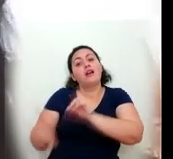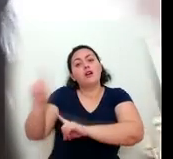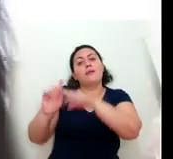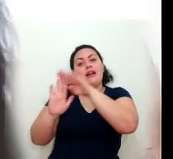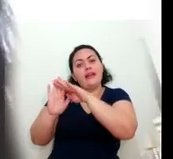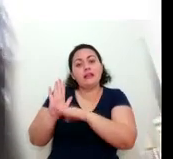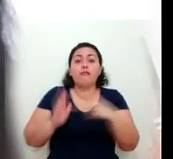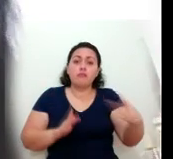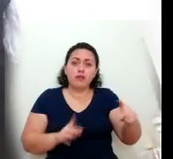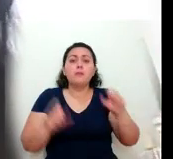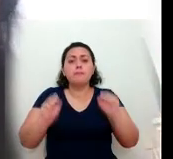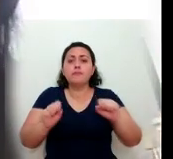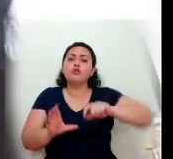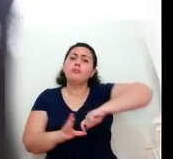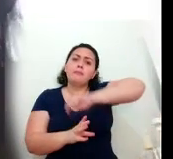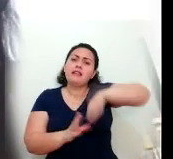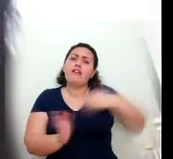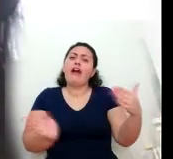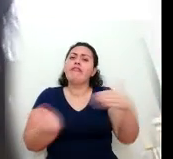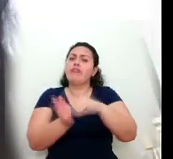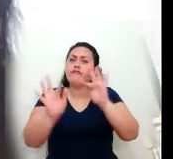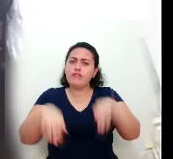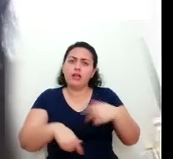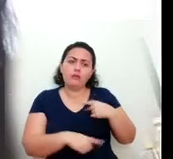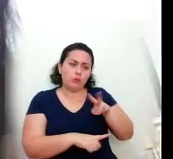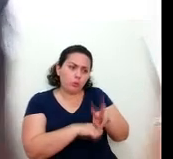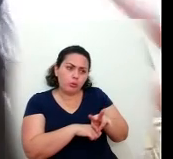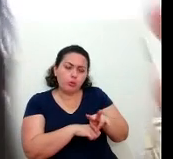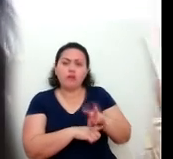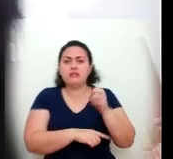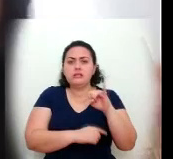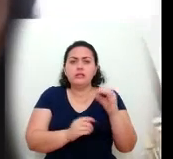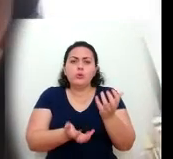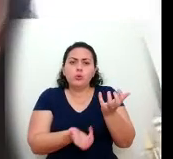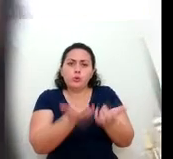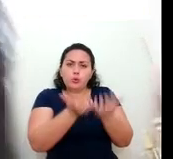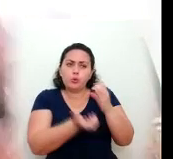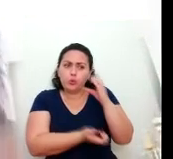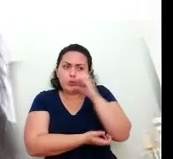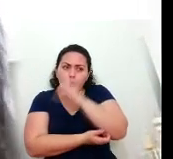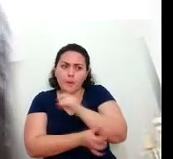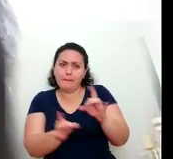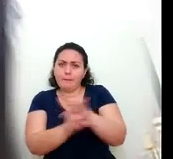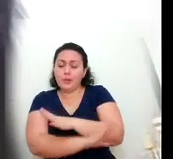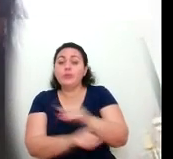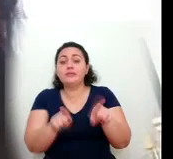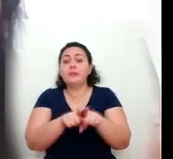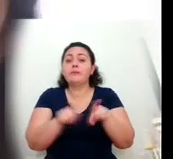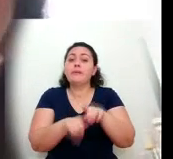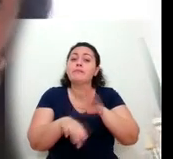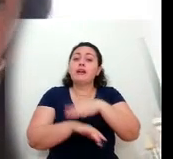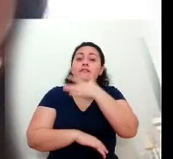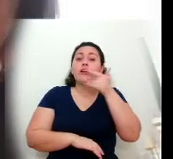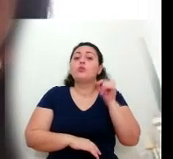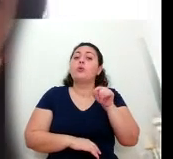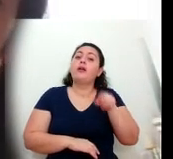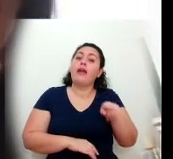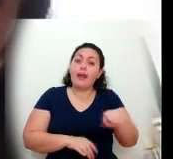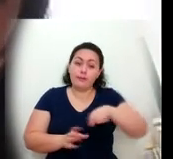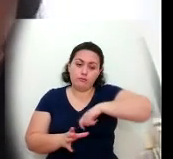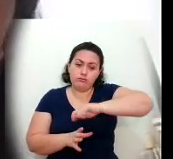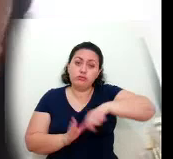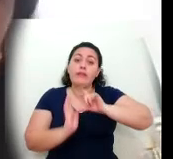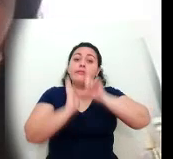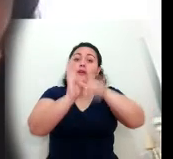podem literalmente, assim, né, mexer a receita até o final, acompanhar se tá assando, né, se tá pronto, e isso facilita também a aceitação